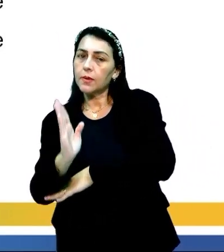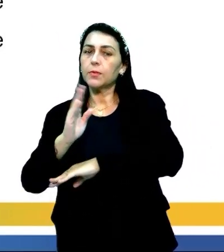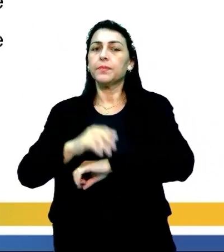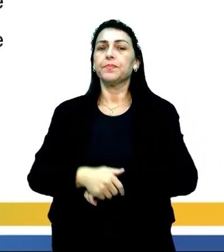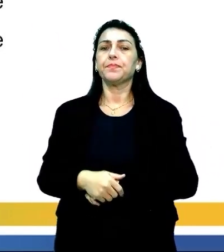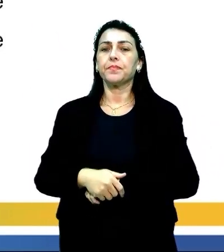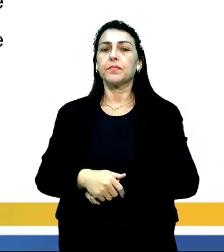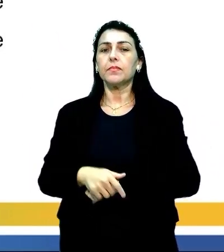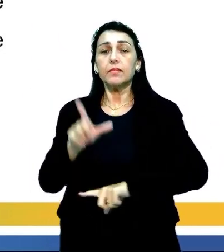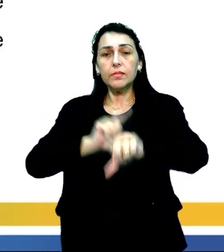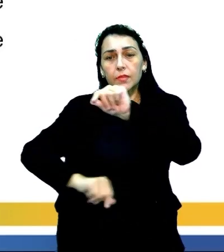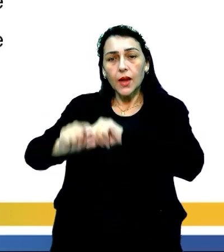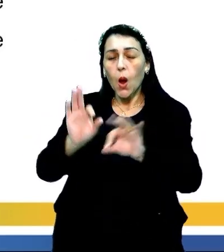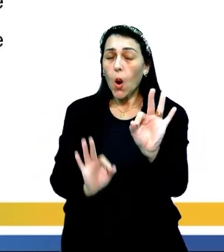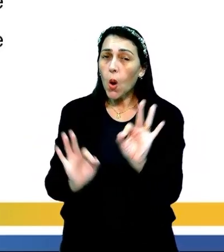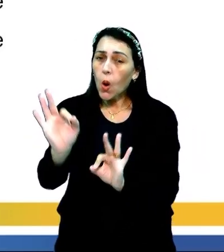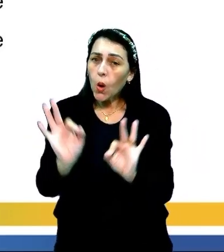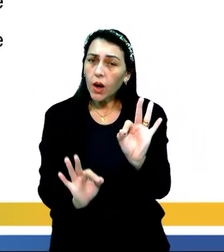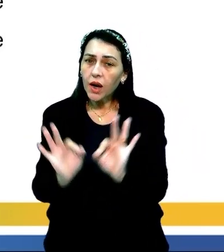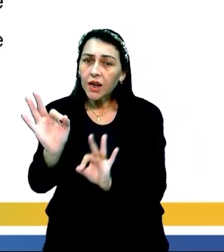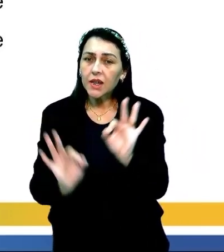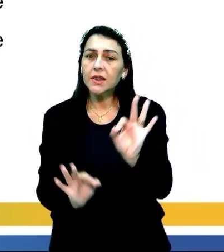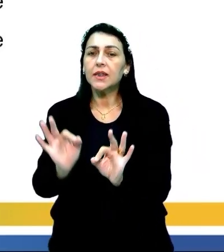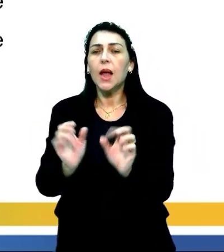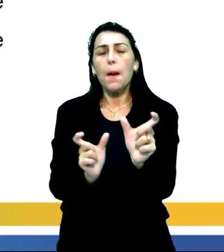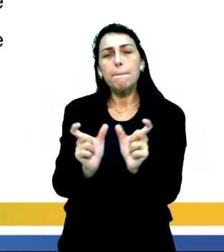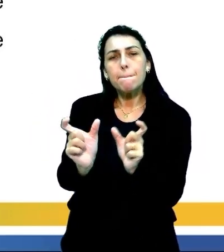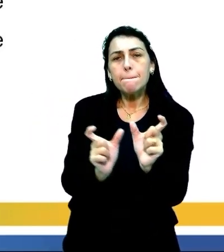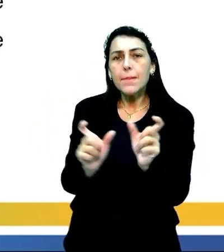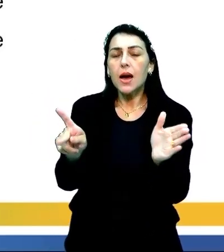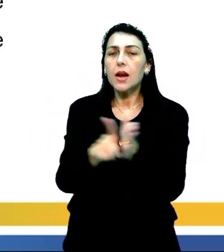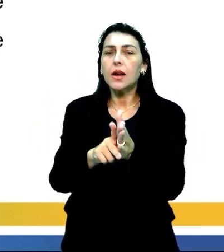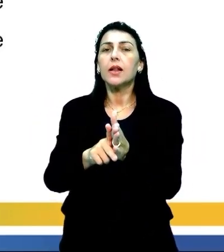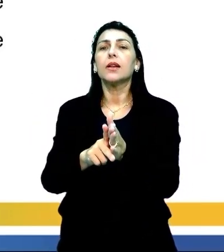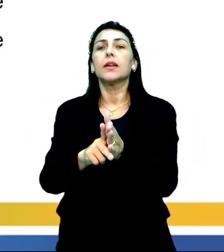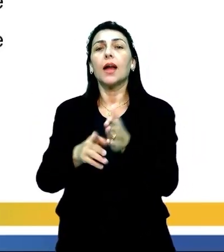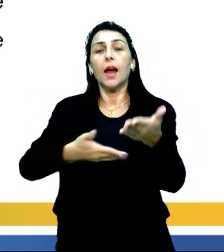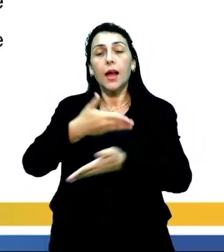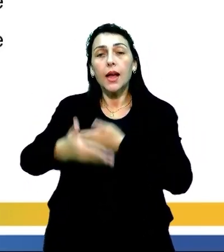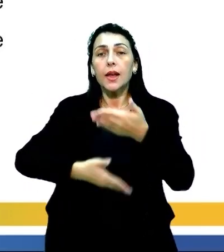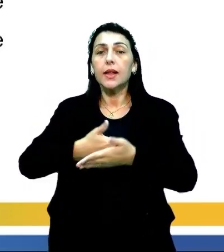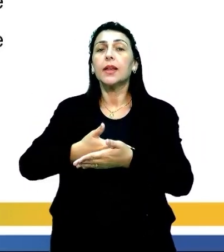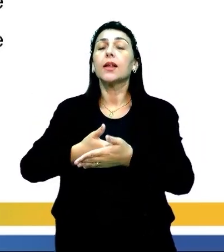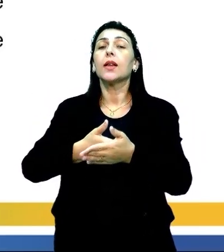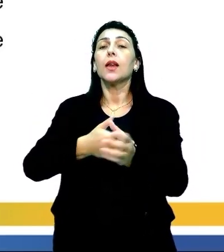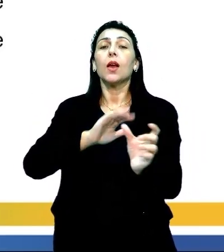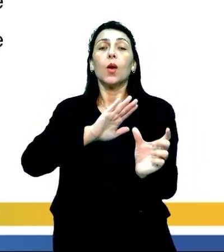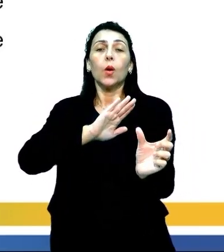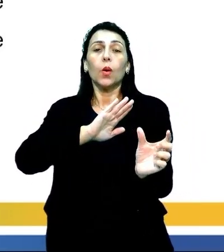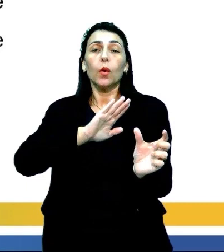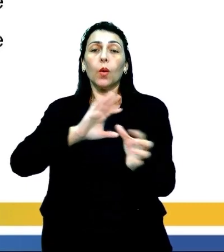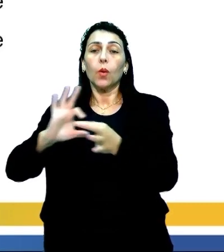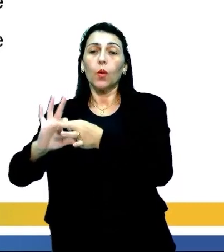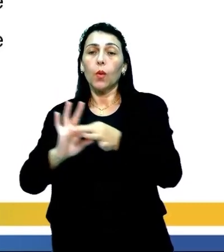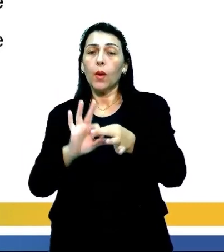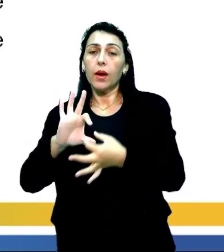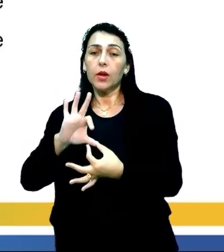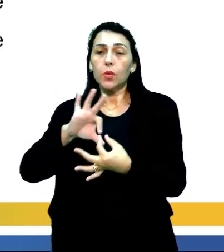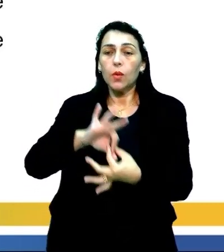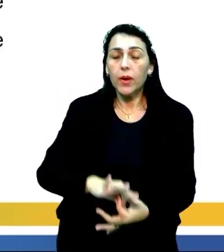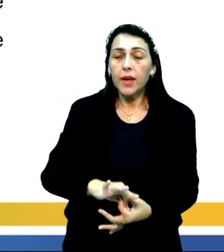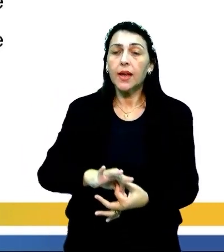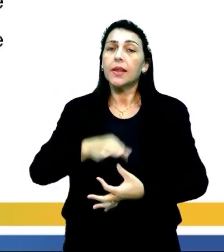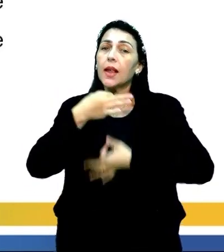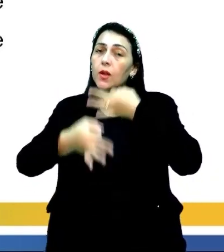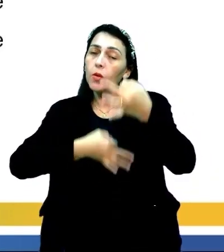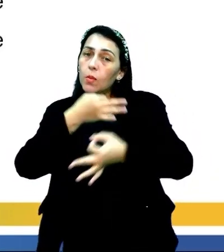no Brasil. Selecione, organize e relacione de forma coerente e coesa